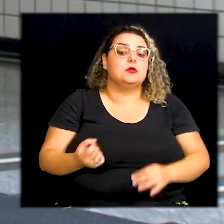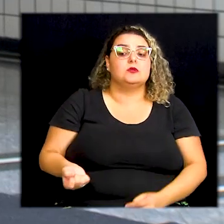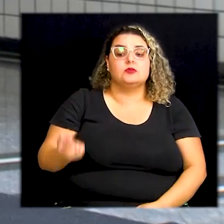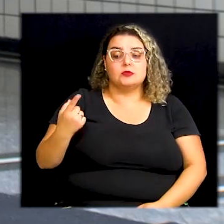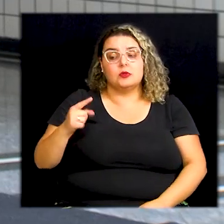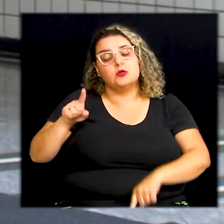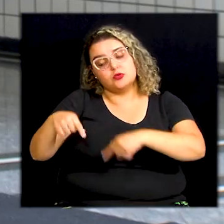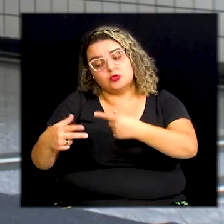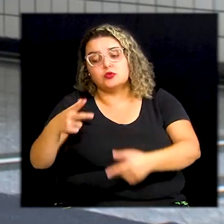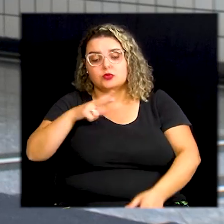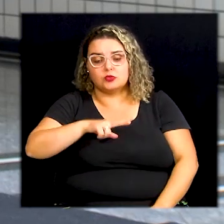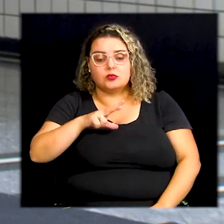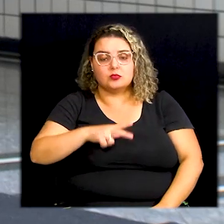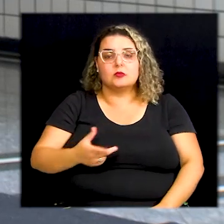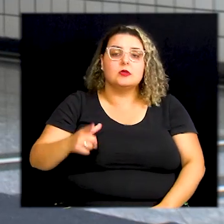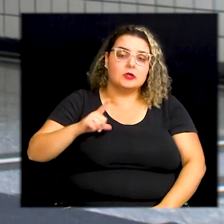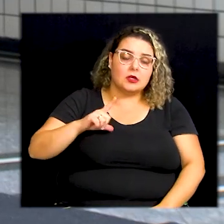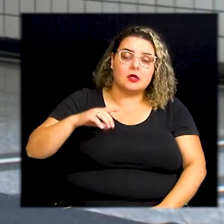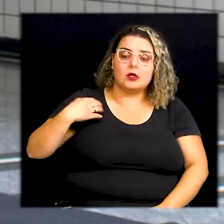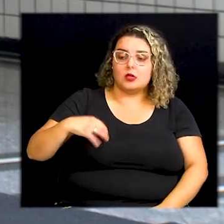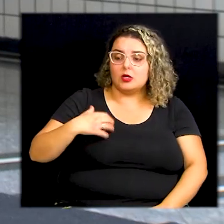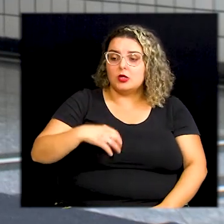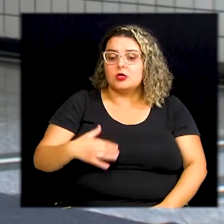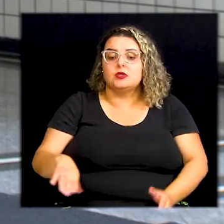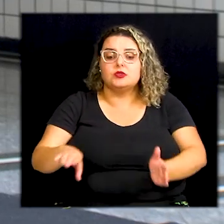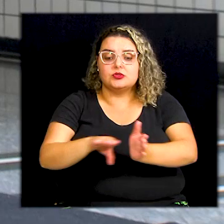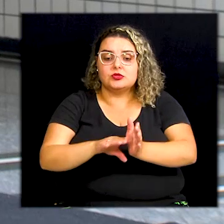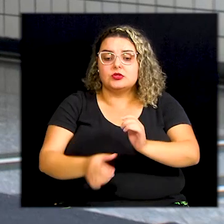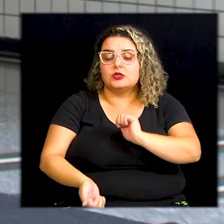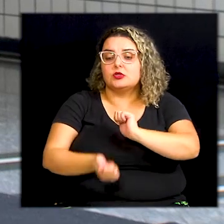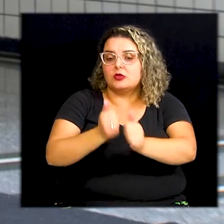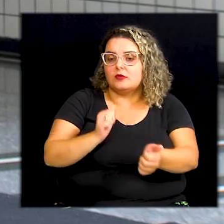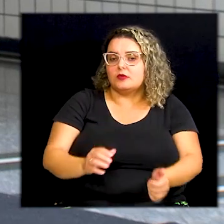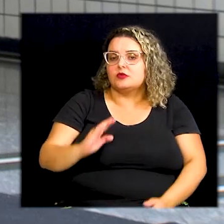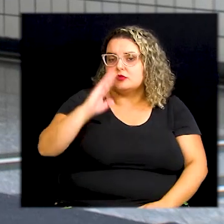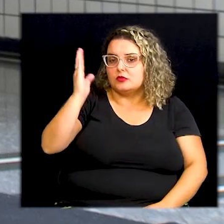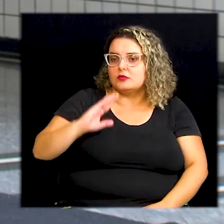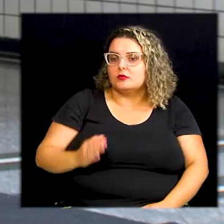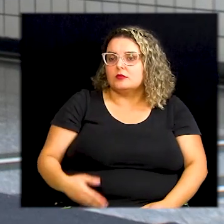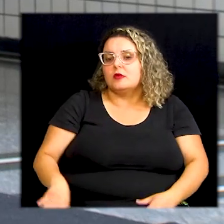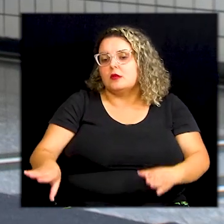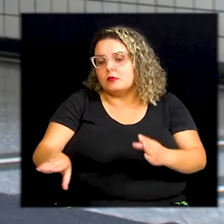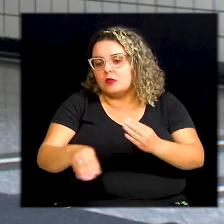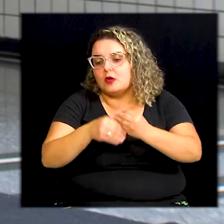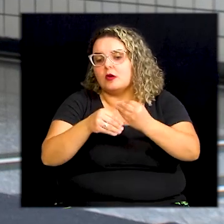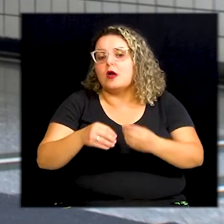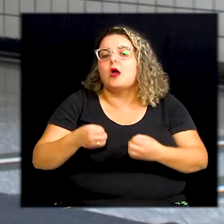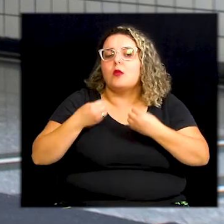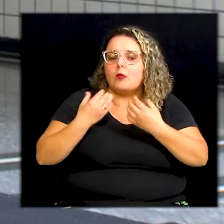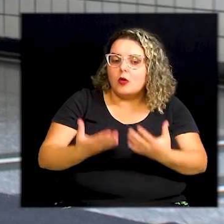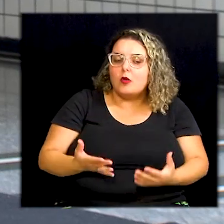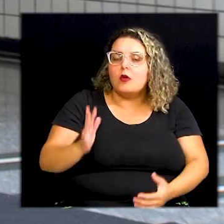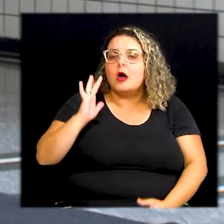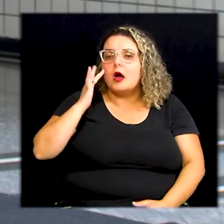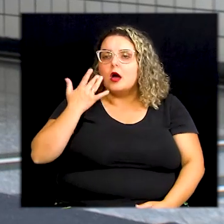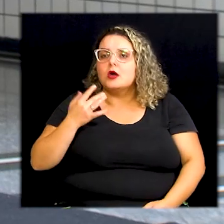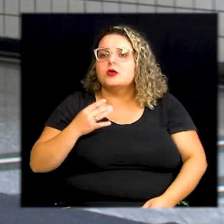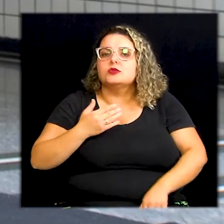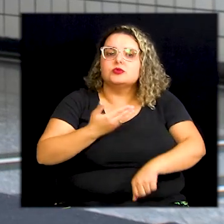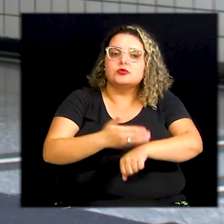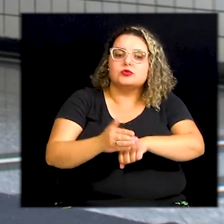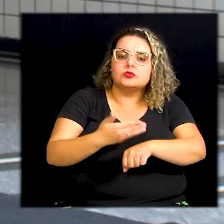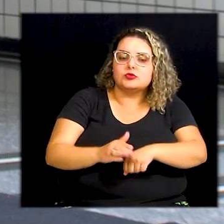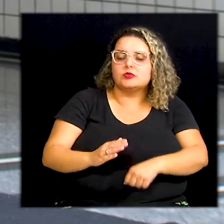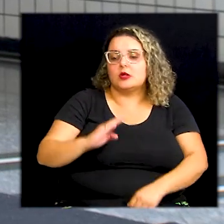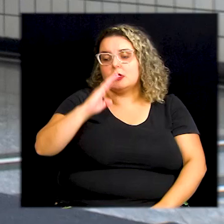de Portugal, mas tem de outros países também, argentinos, chegando ao futebol brasileiro? Vem para acrescentar? É válido? Você acha que os